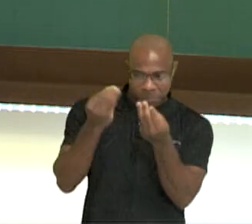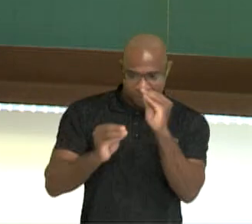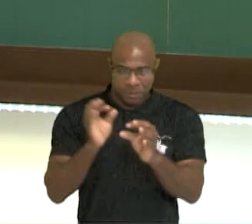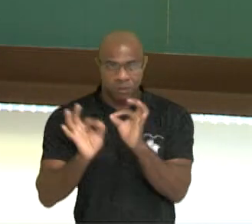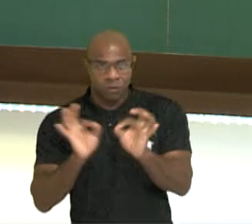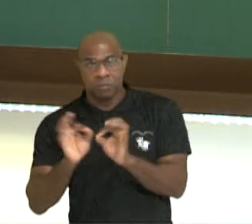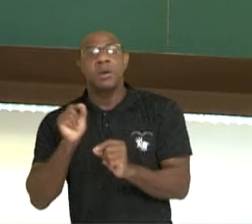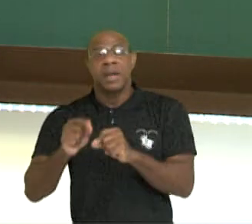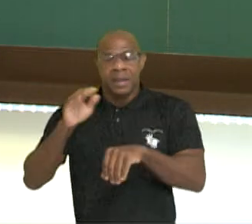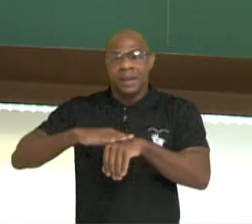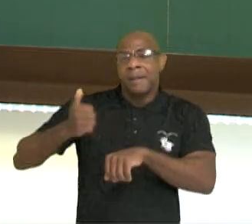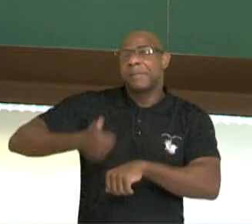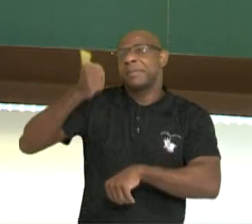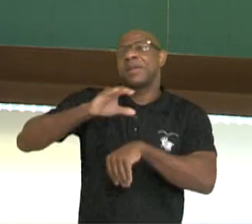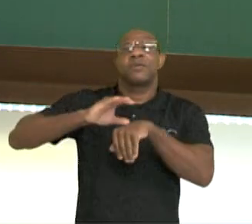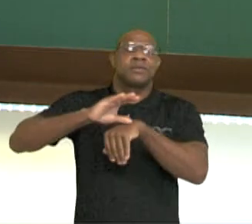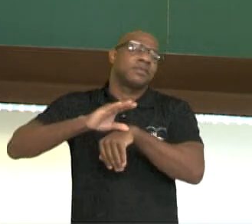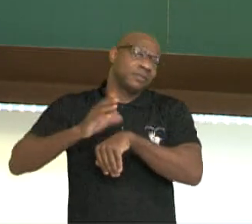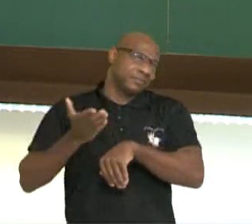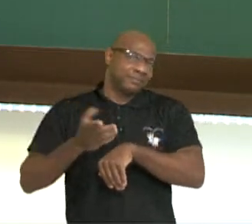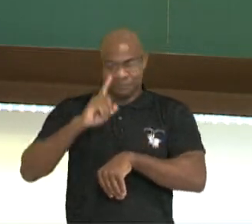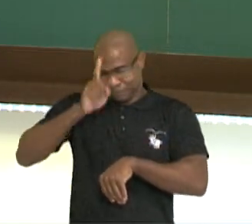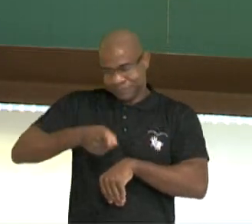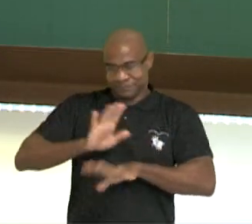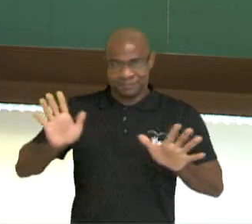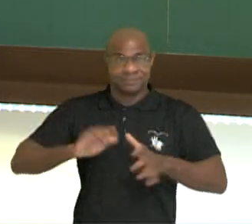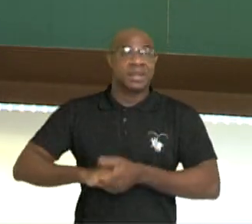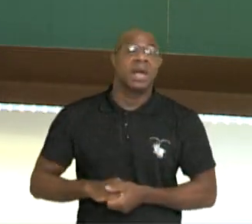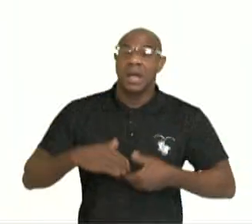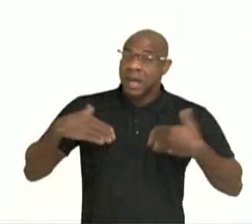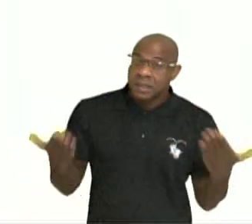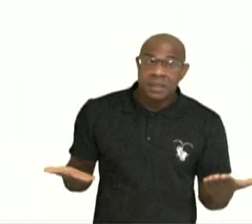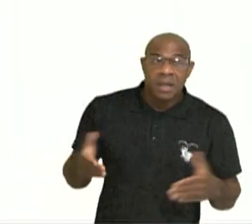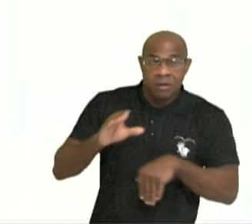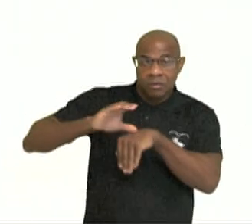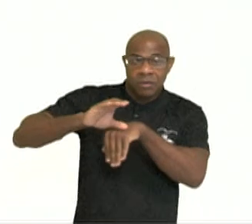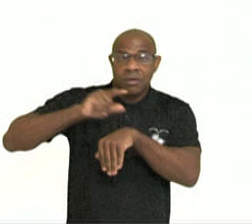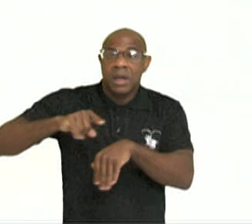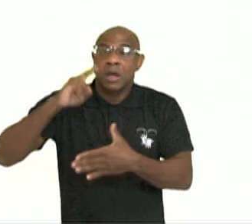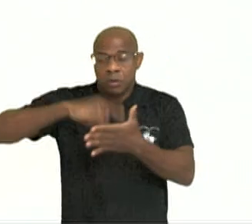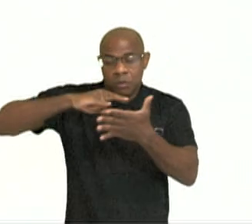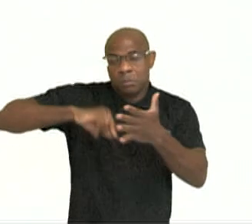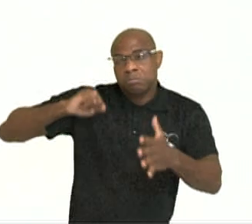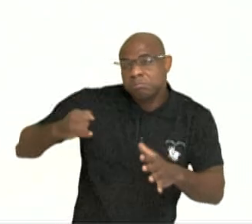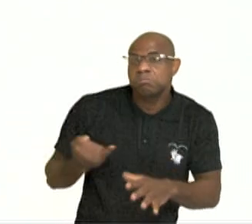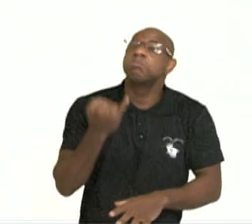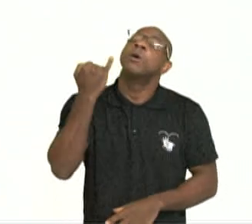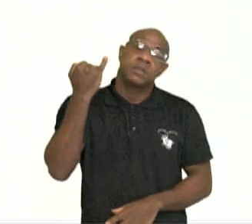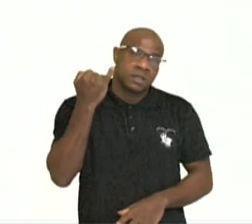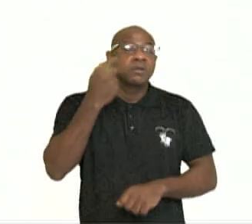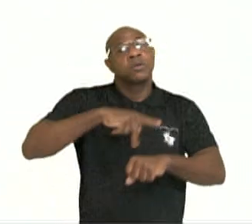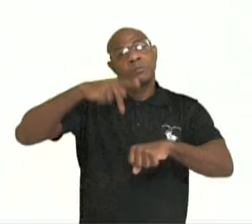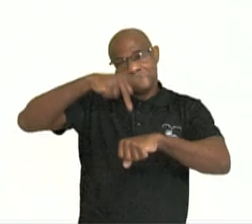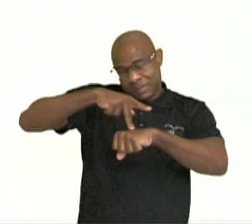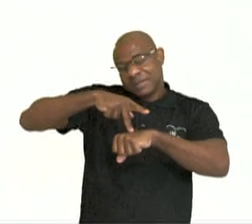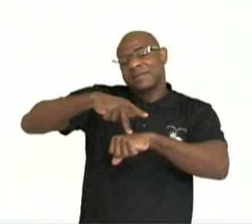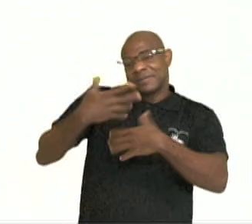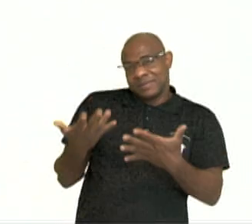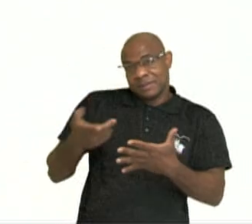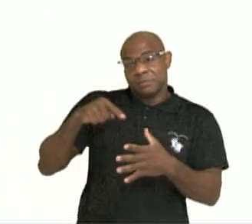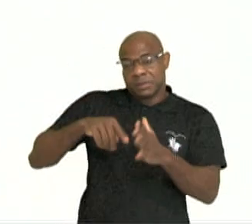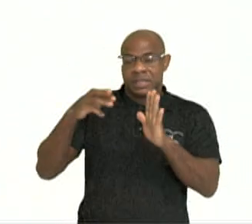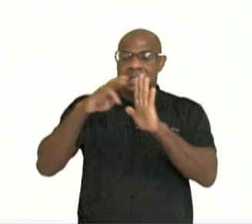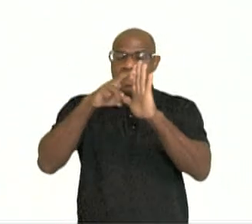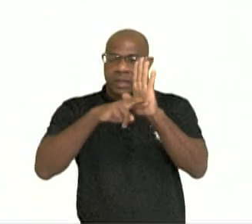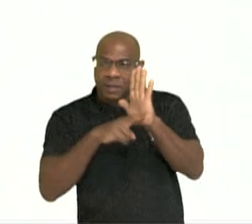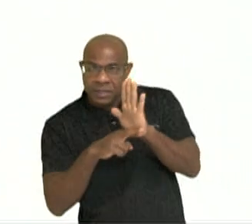aquela seria a primeira Constituição do Brasil. A Constituição ela é o documento mais importante de um país, porque é ela quem